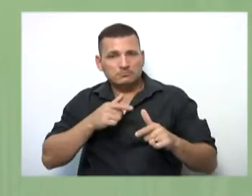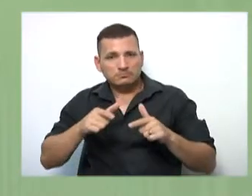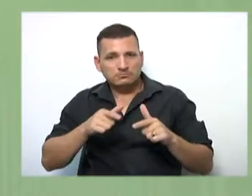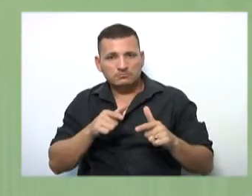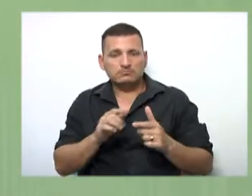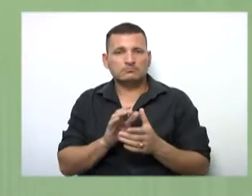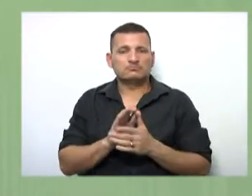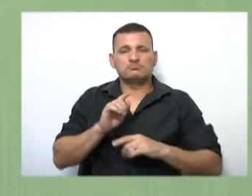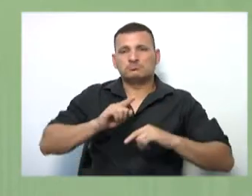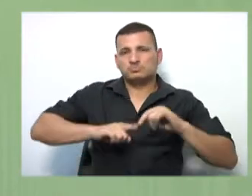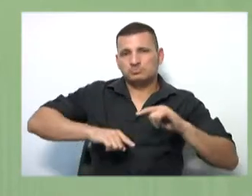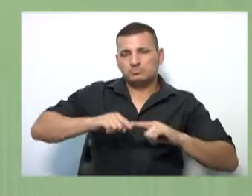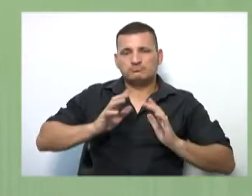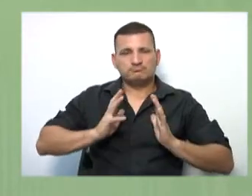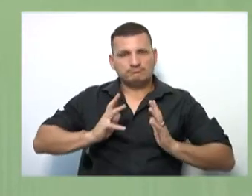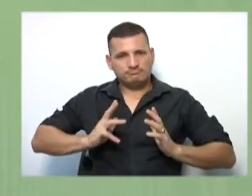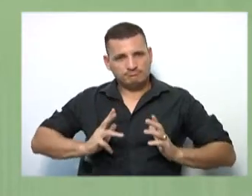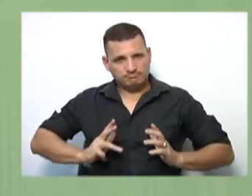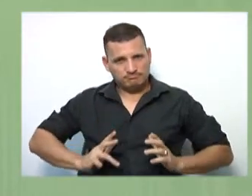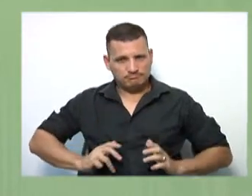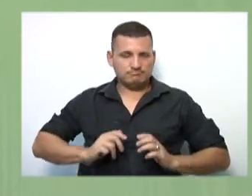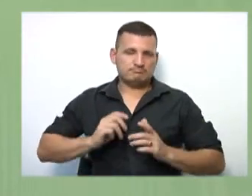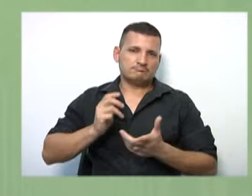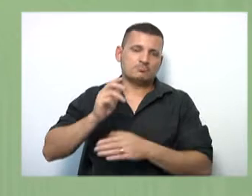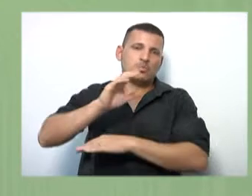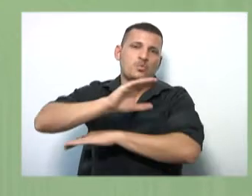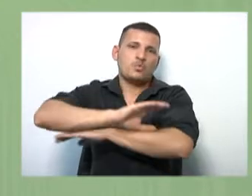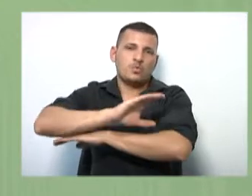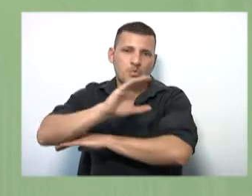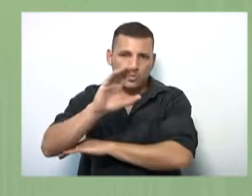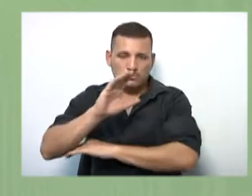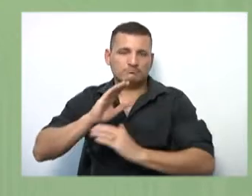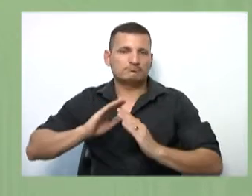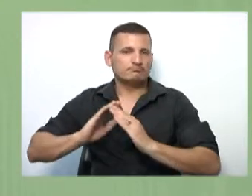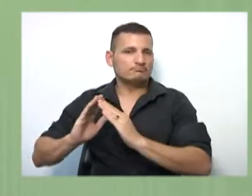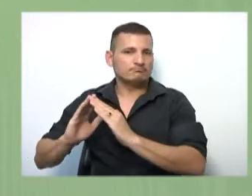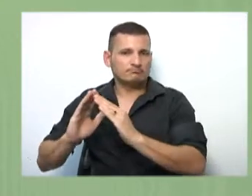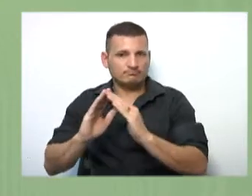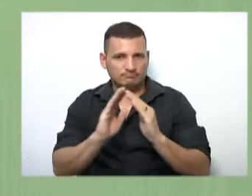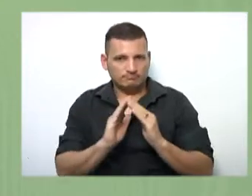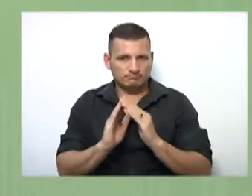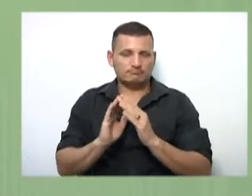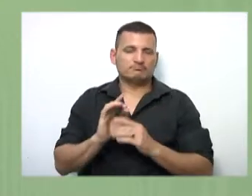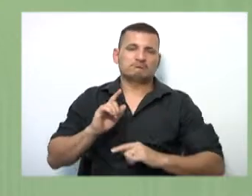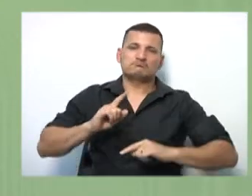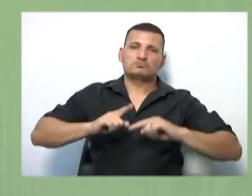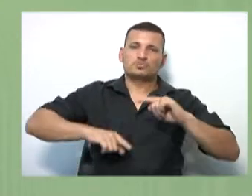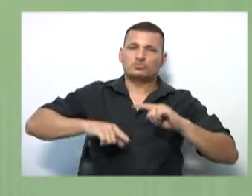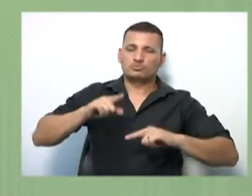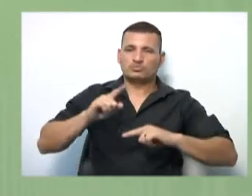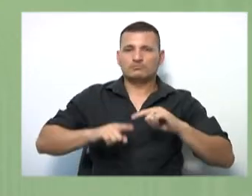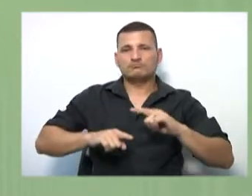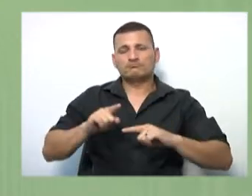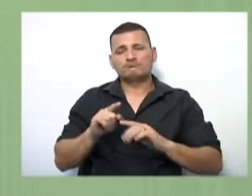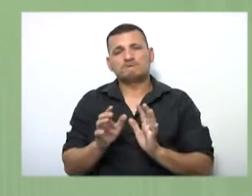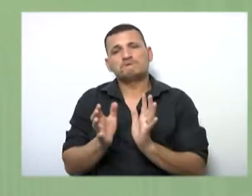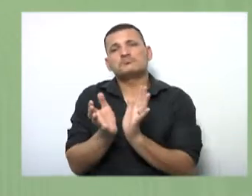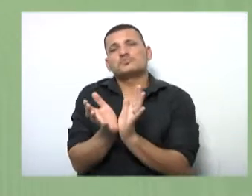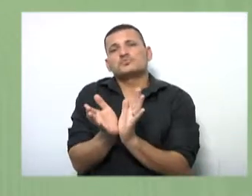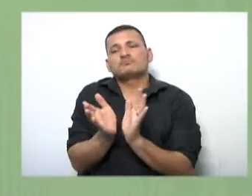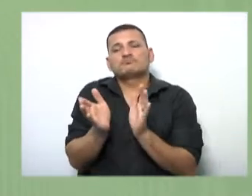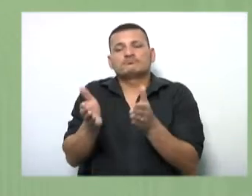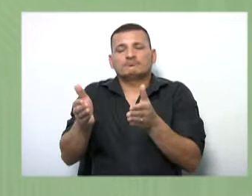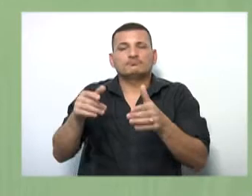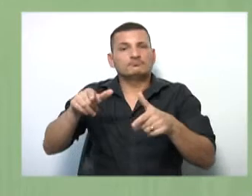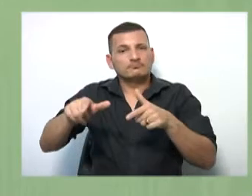de limpeza para um condomínio, produtos para uma determinada classe de trabalhadores, para colegas